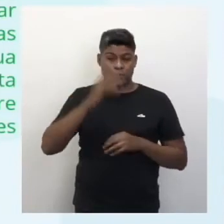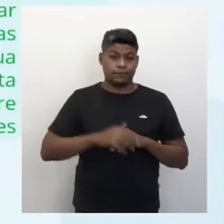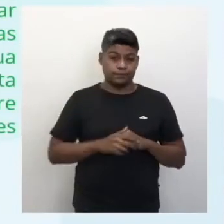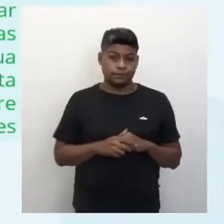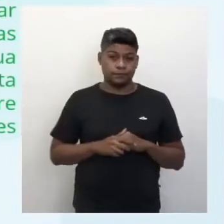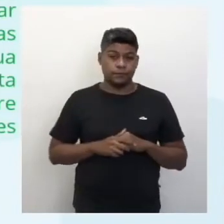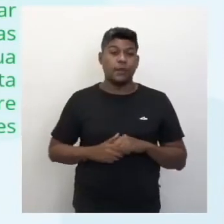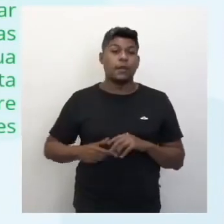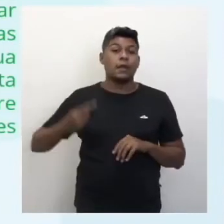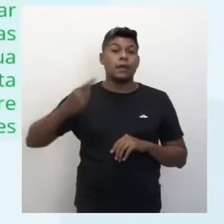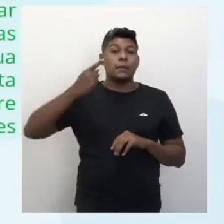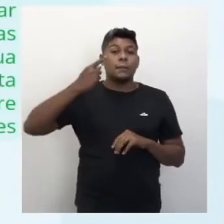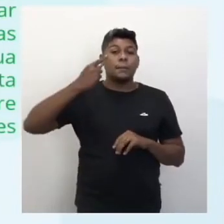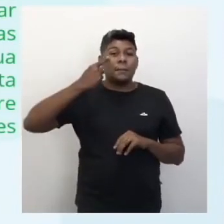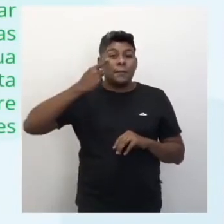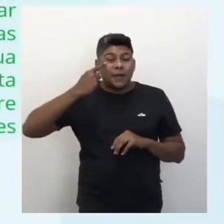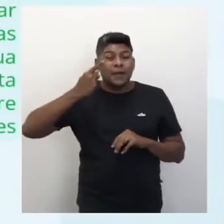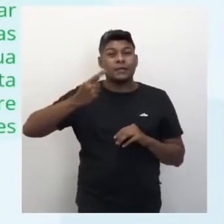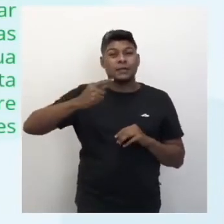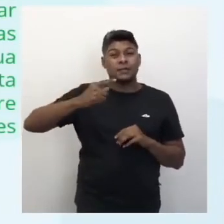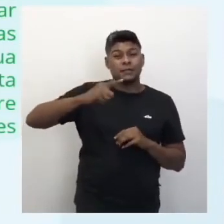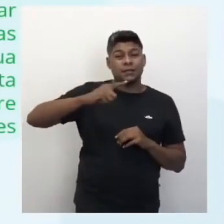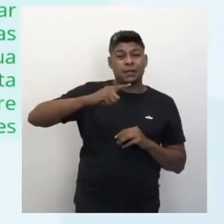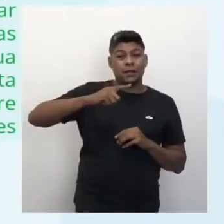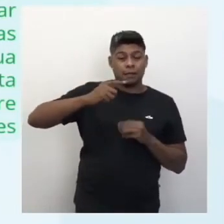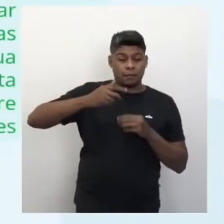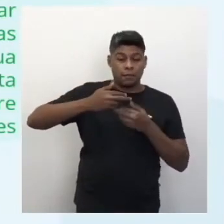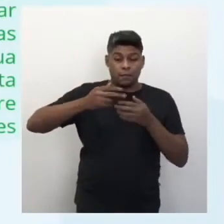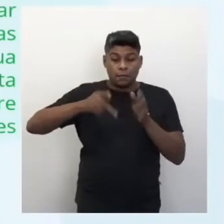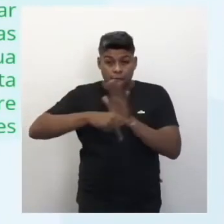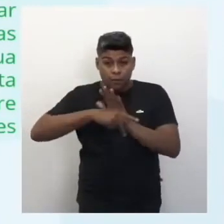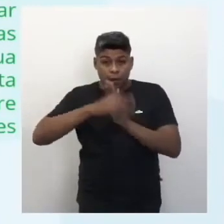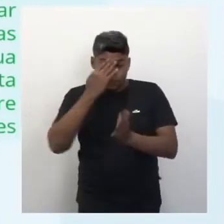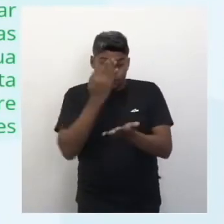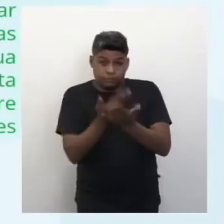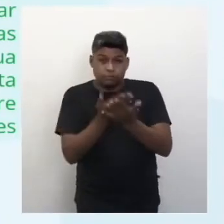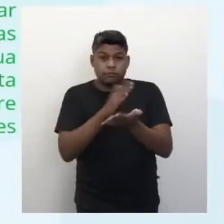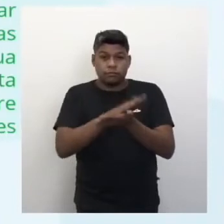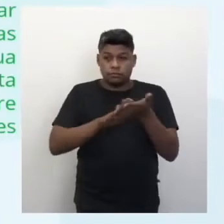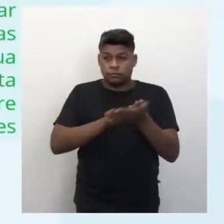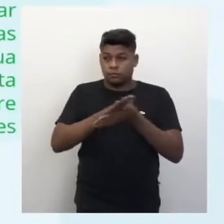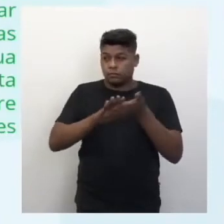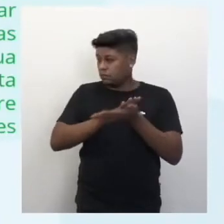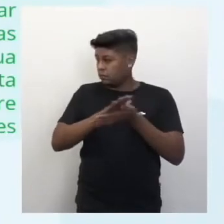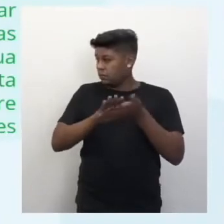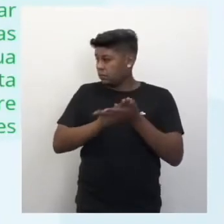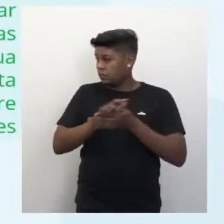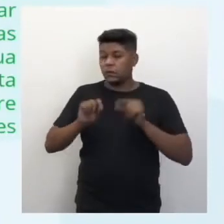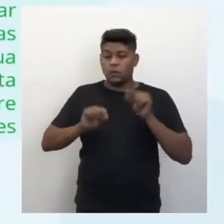não pensam criticamente sobre aquilo que acreditam e radicalizam nas suas